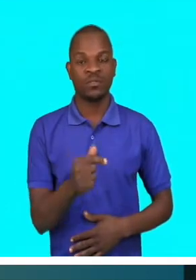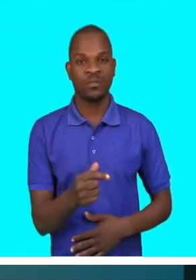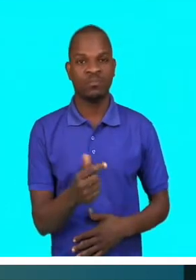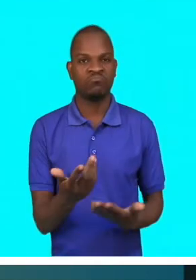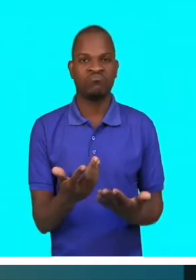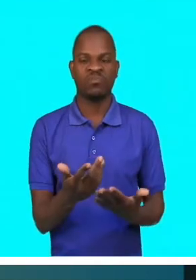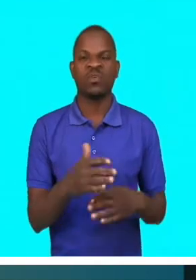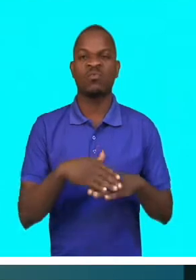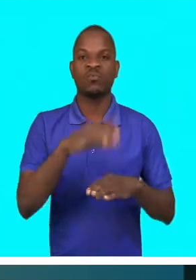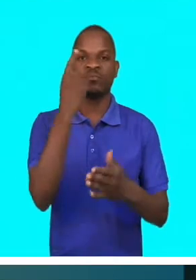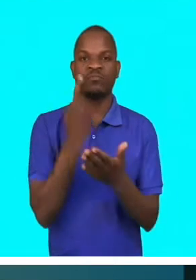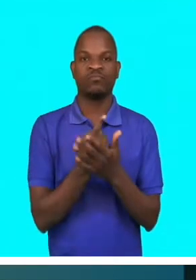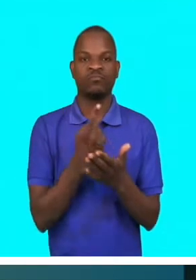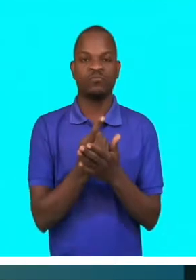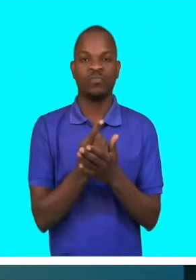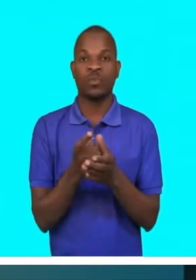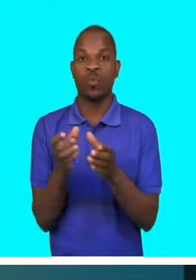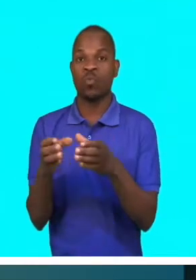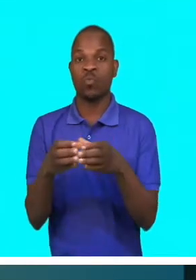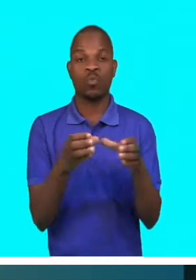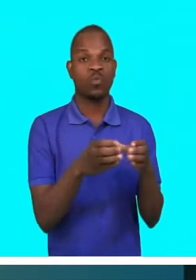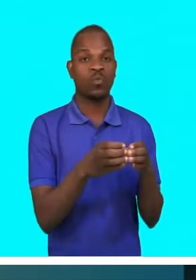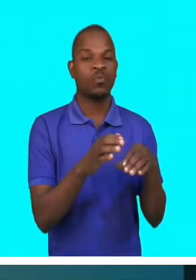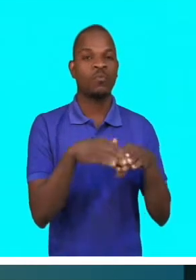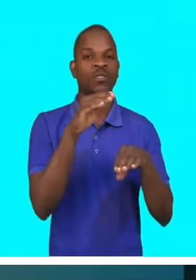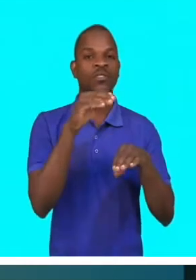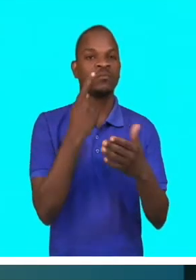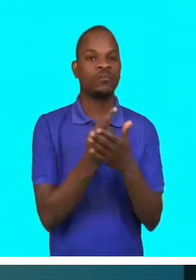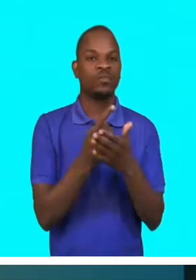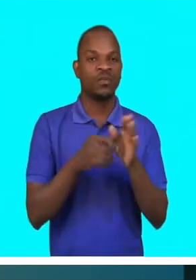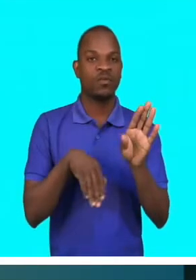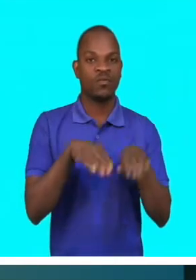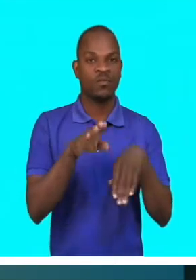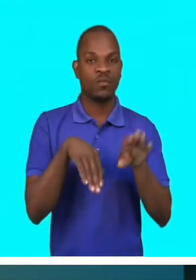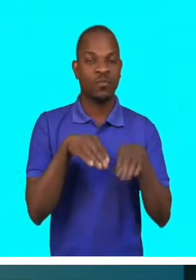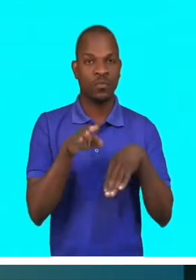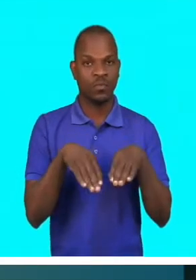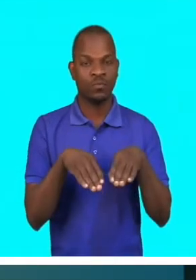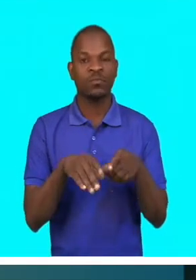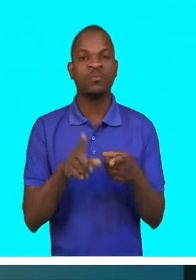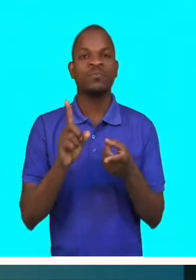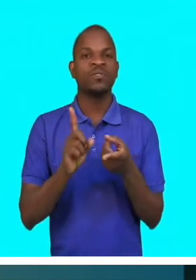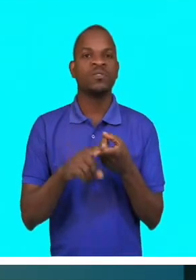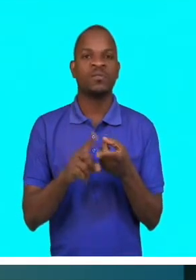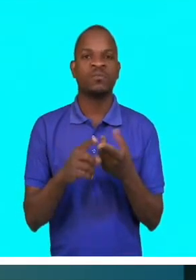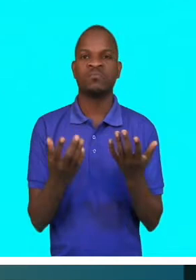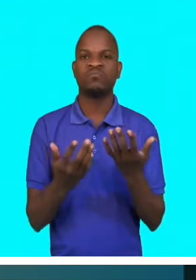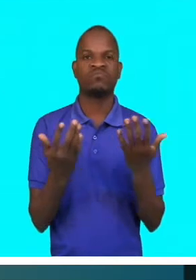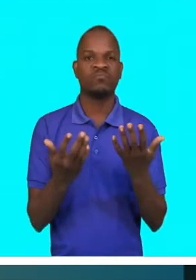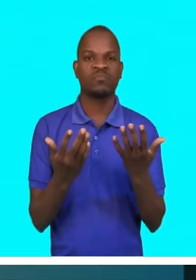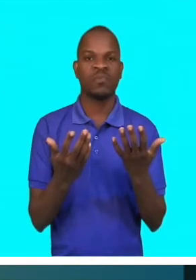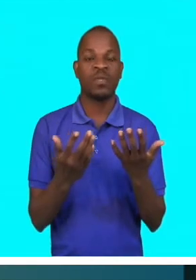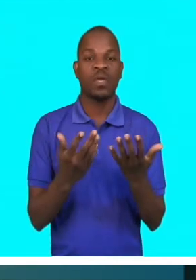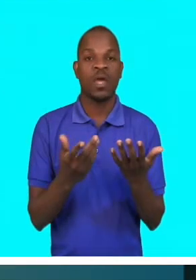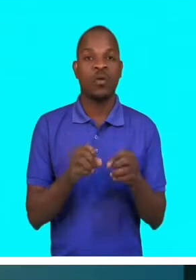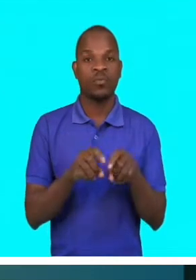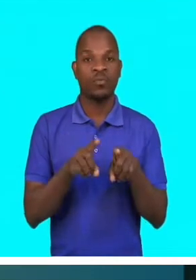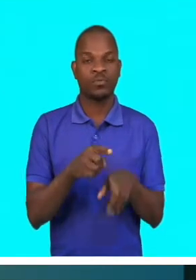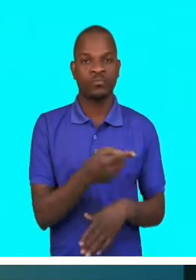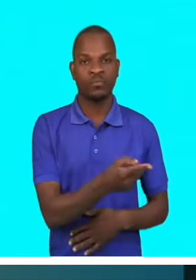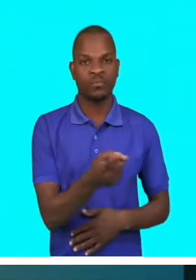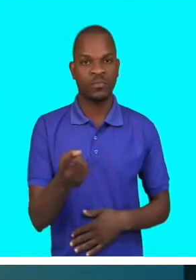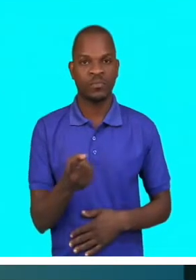são principais nas principais equipes do Moçambola, da primeira liga regional. E